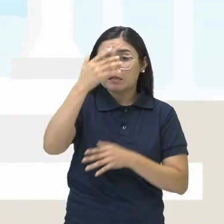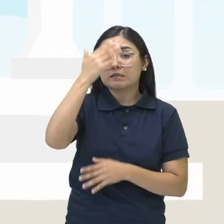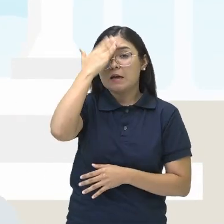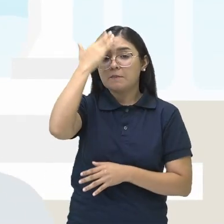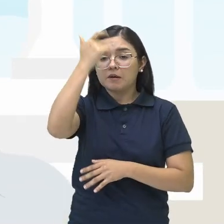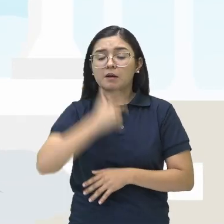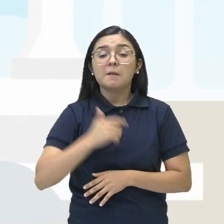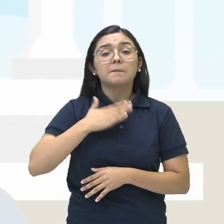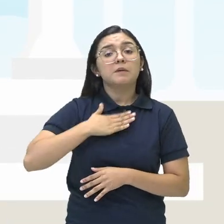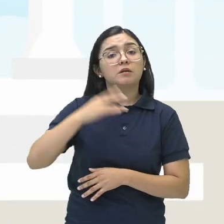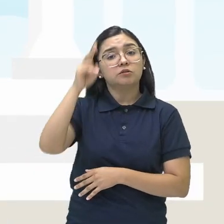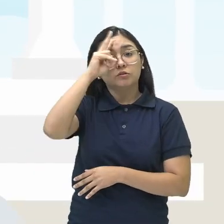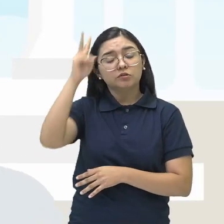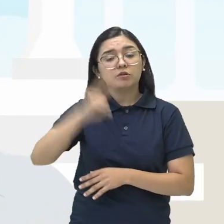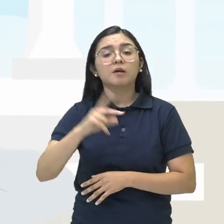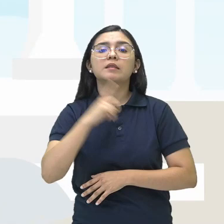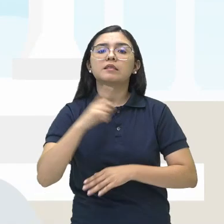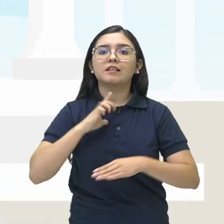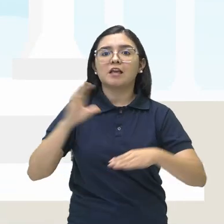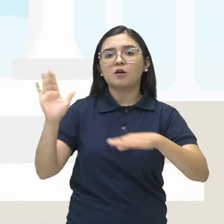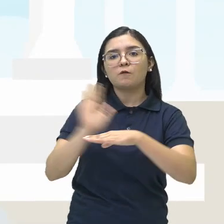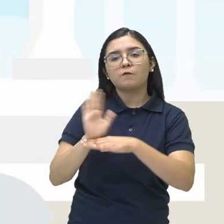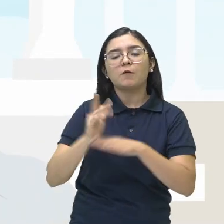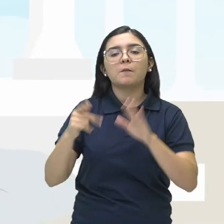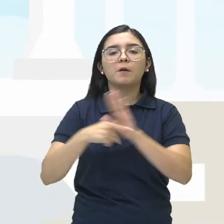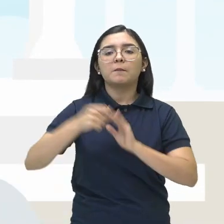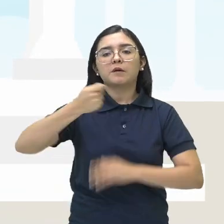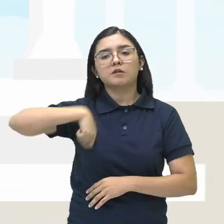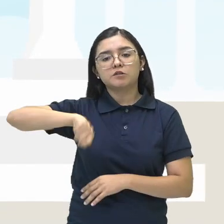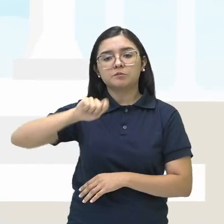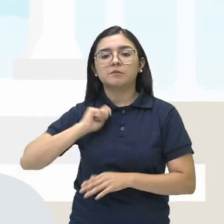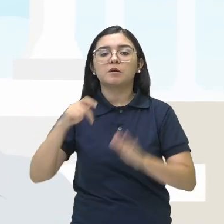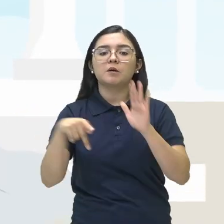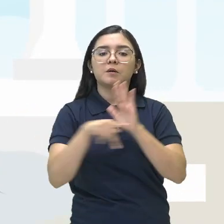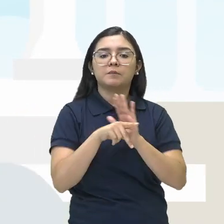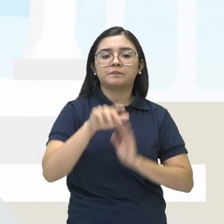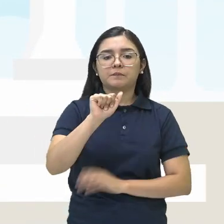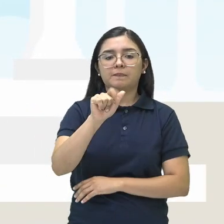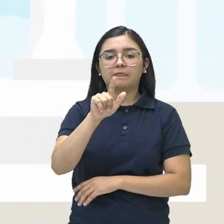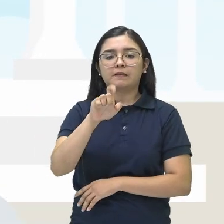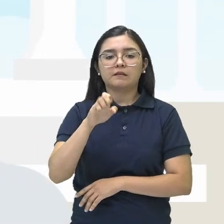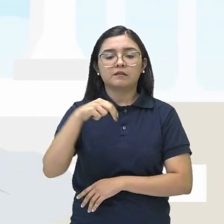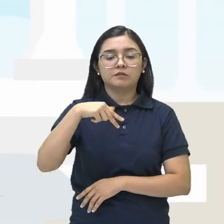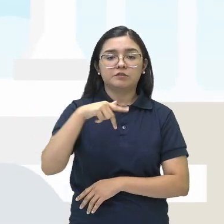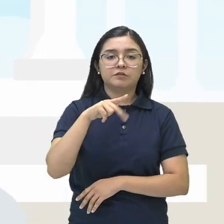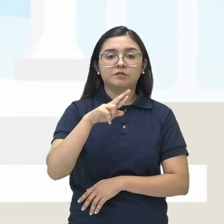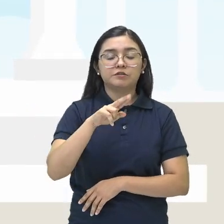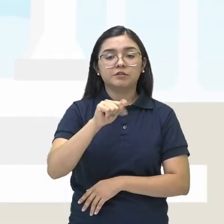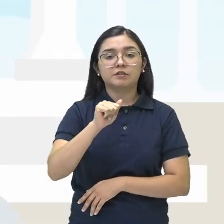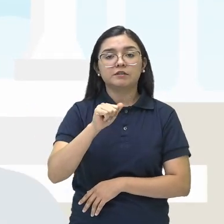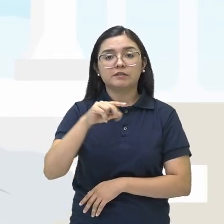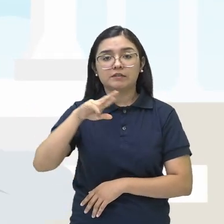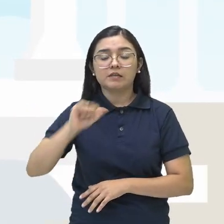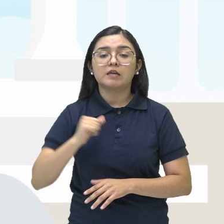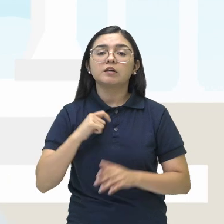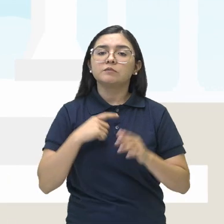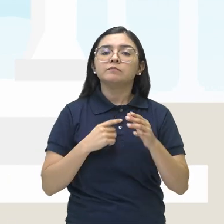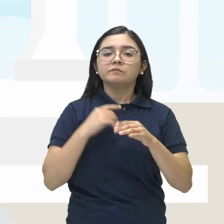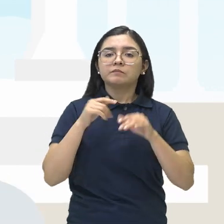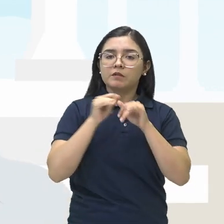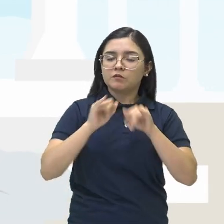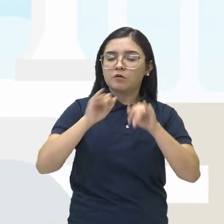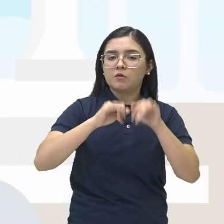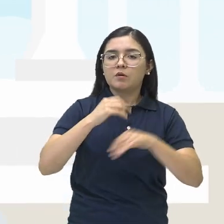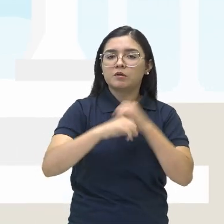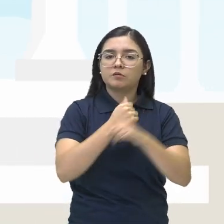minha história, tem um filme espanhol chamado Alexandria, lançado em 2009.